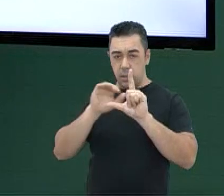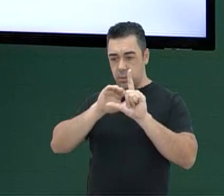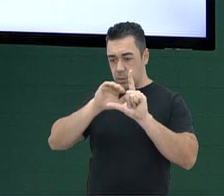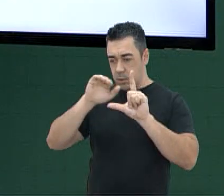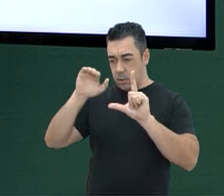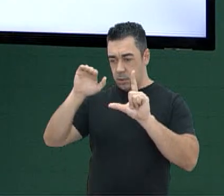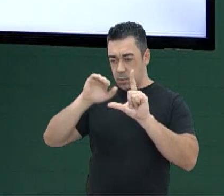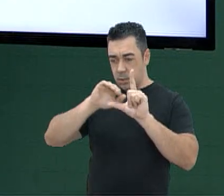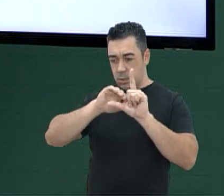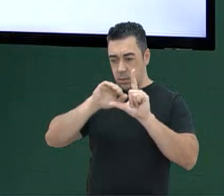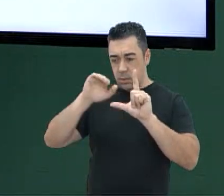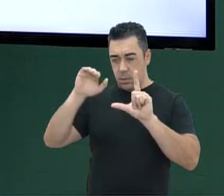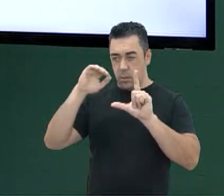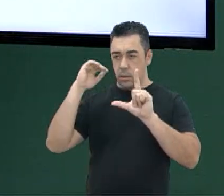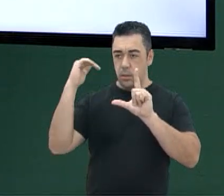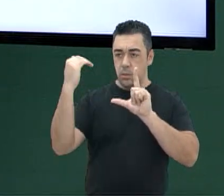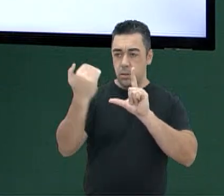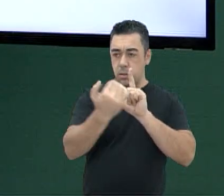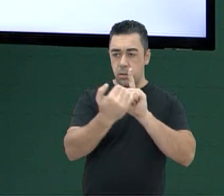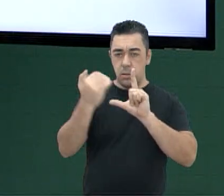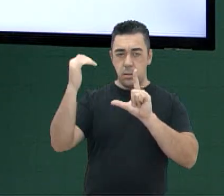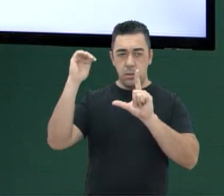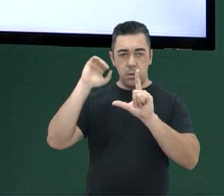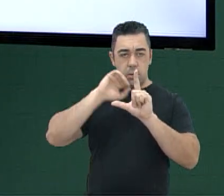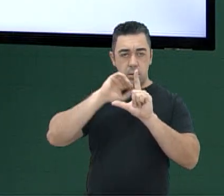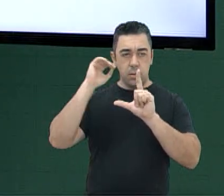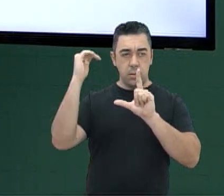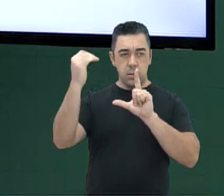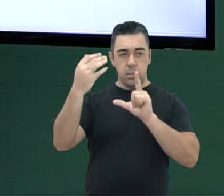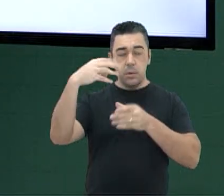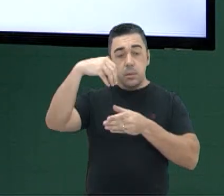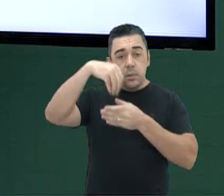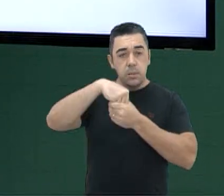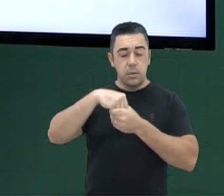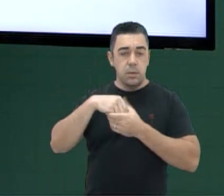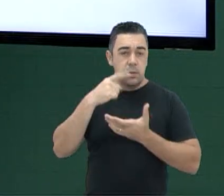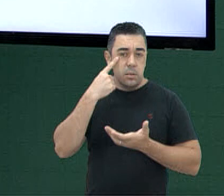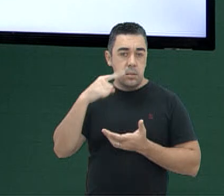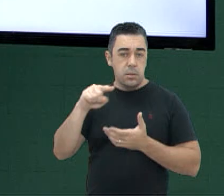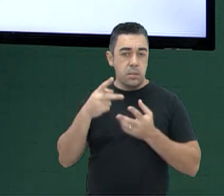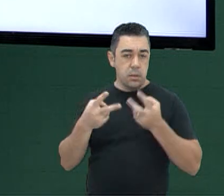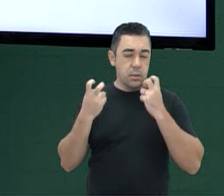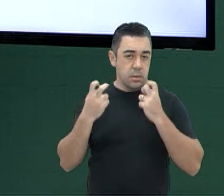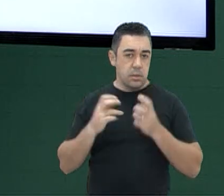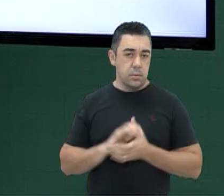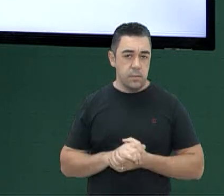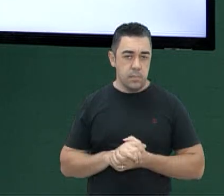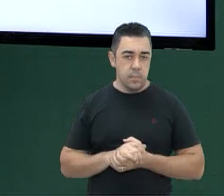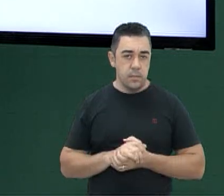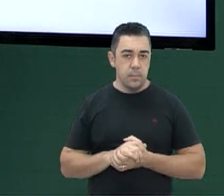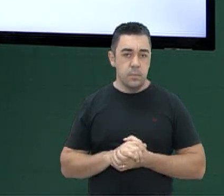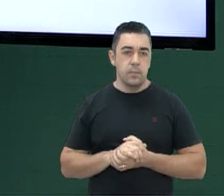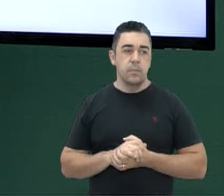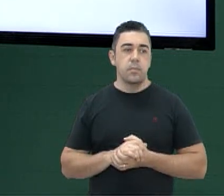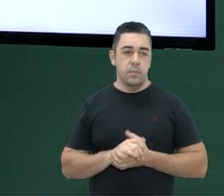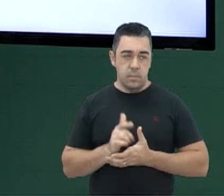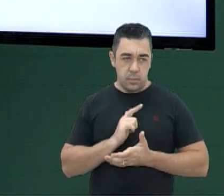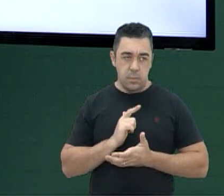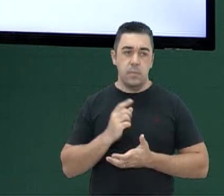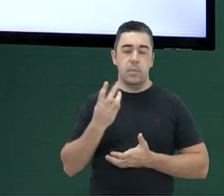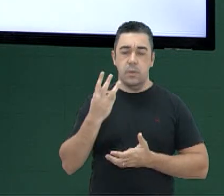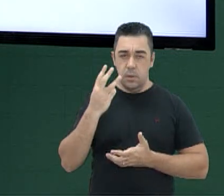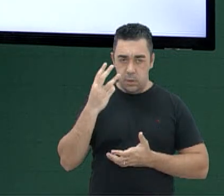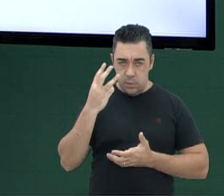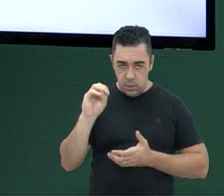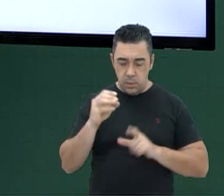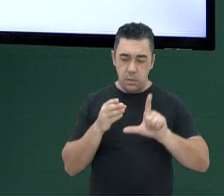aqui corresponde à projeção deste ângulo interno aqui, conforme você pode ver, 30 graus, a mesma